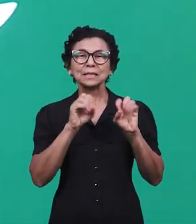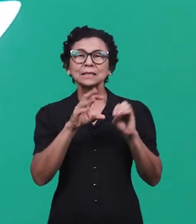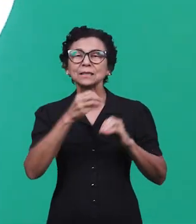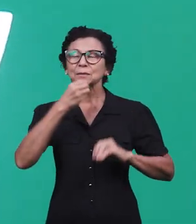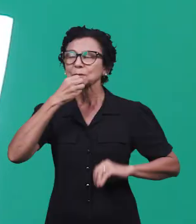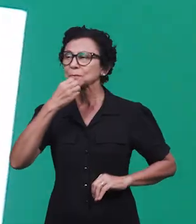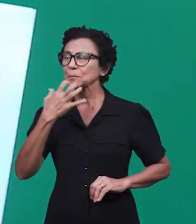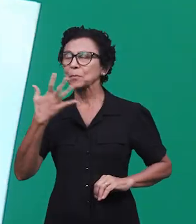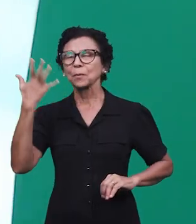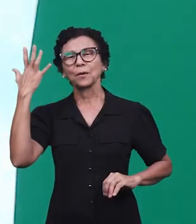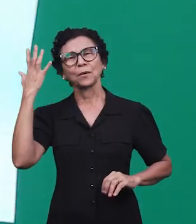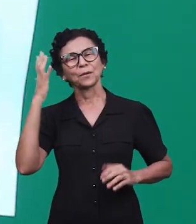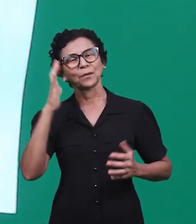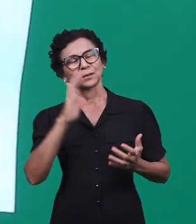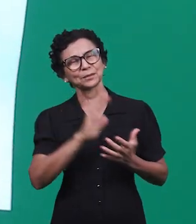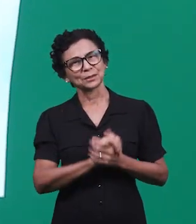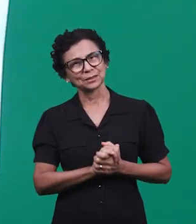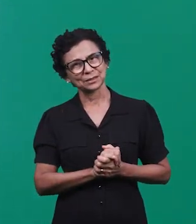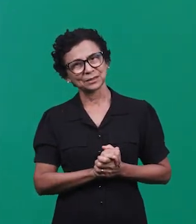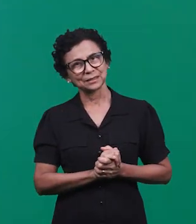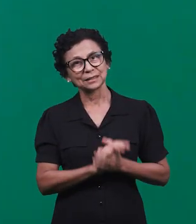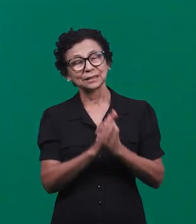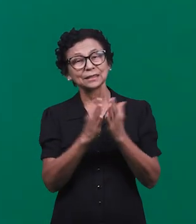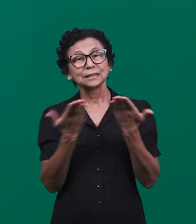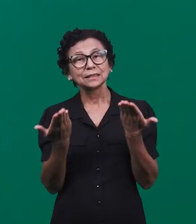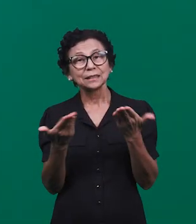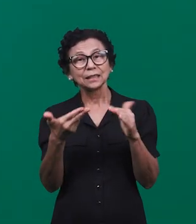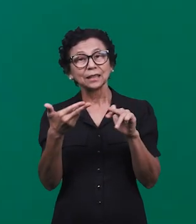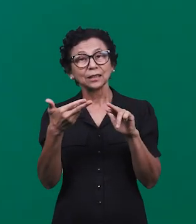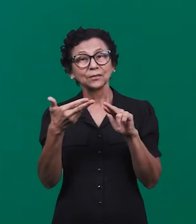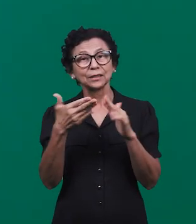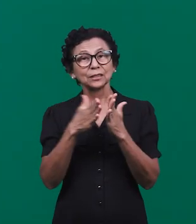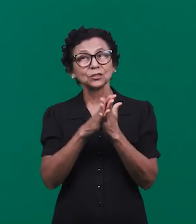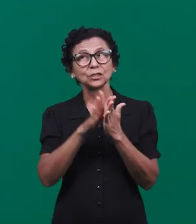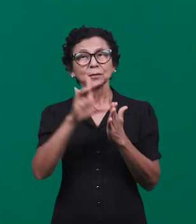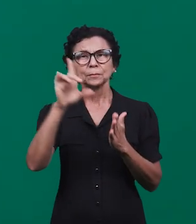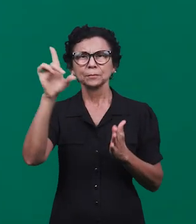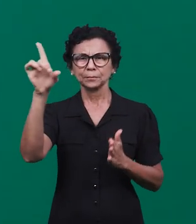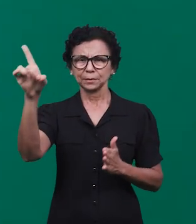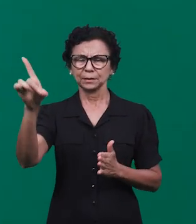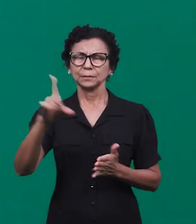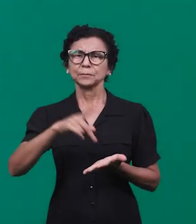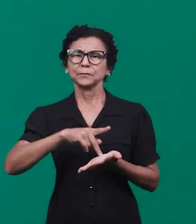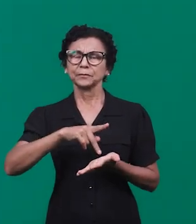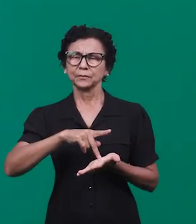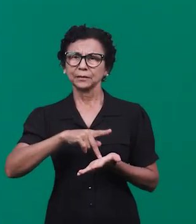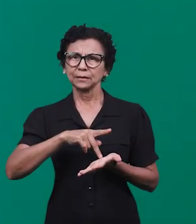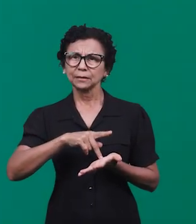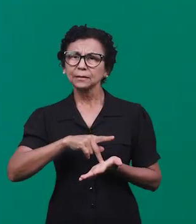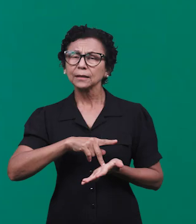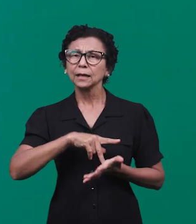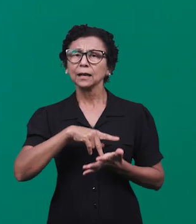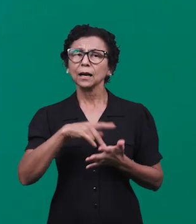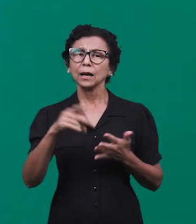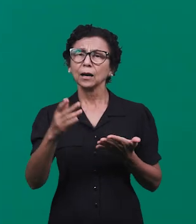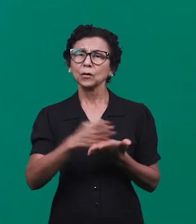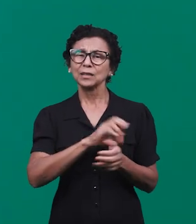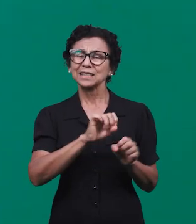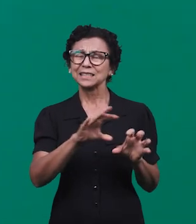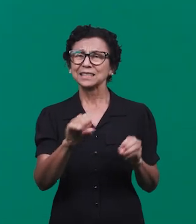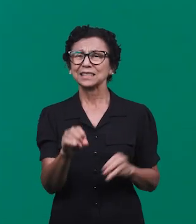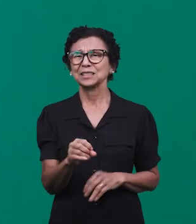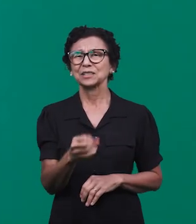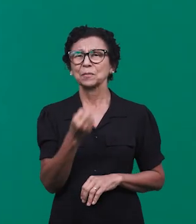ensinos, os bons ensinos da palavra de Deus. Isso mesmo, existem ensinos que não são